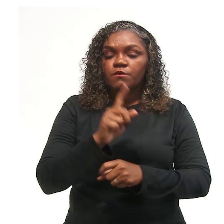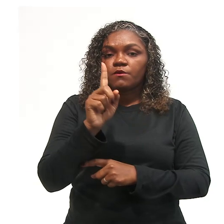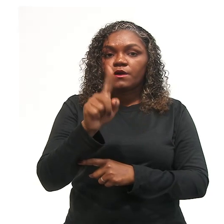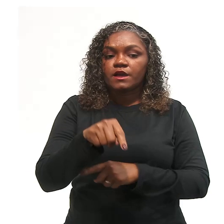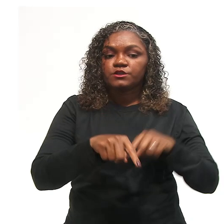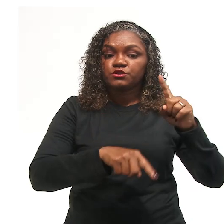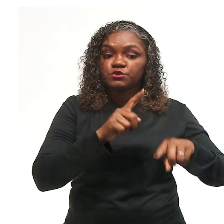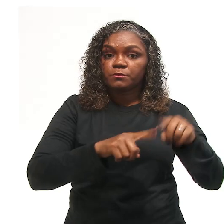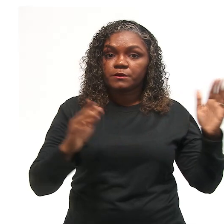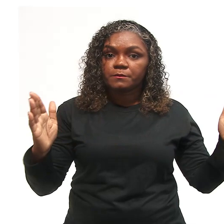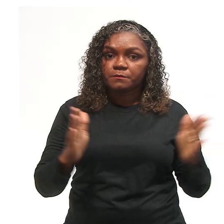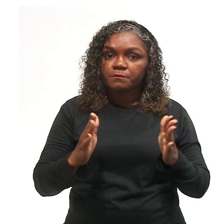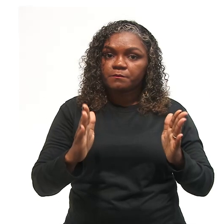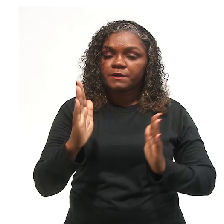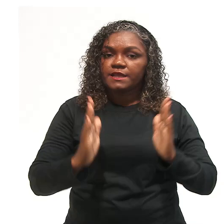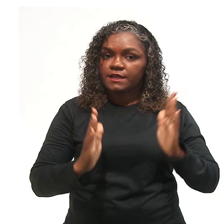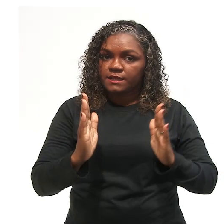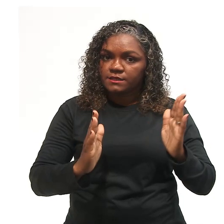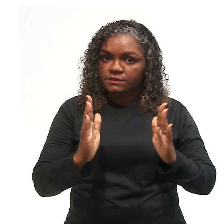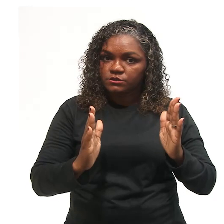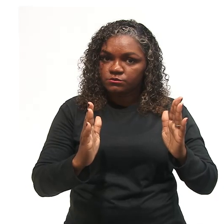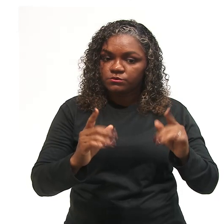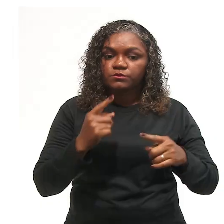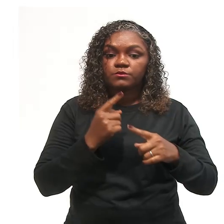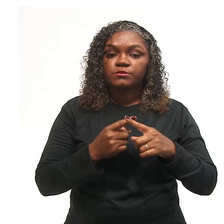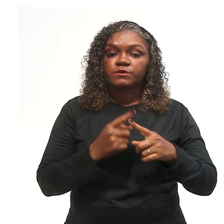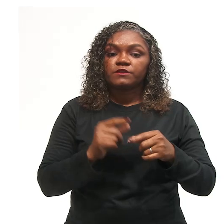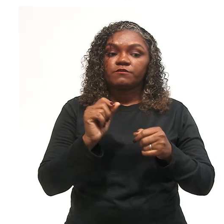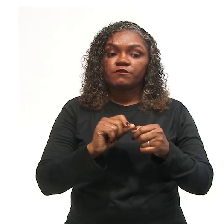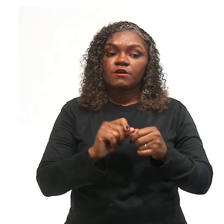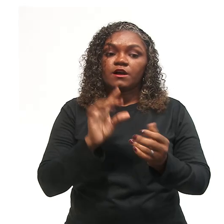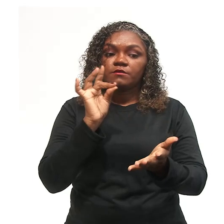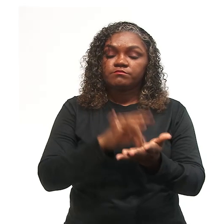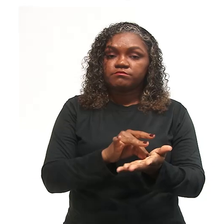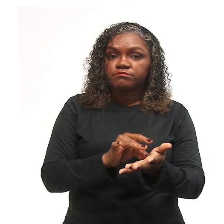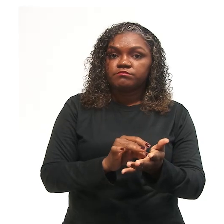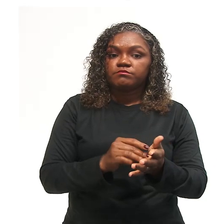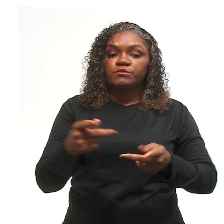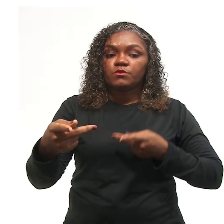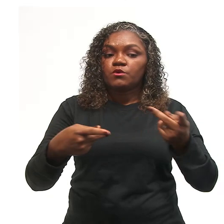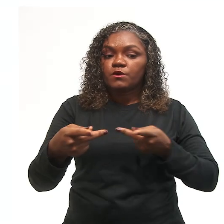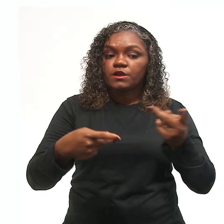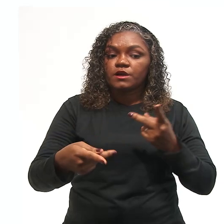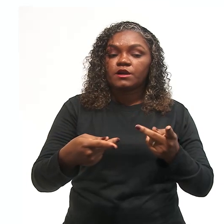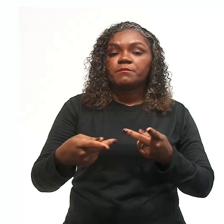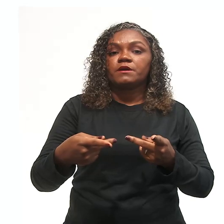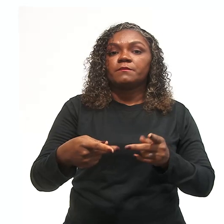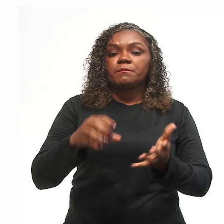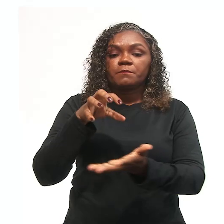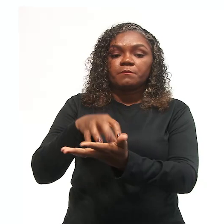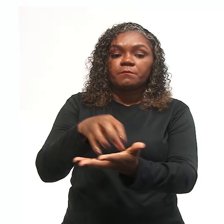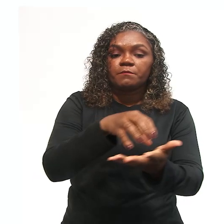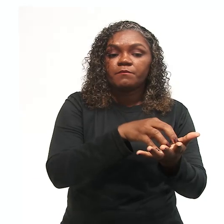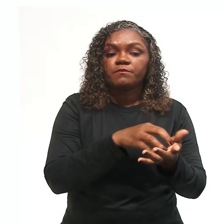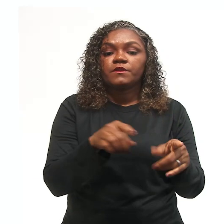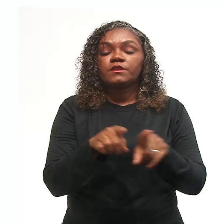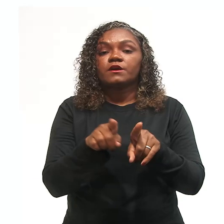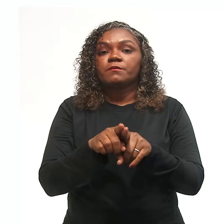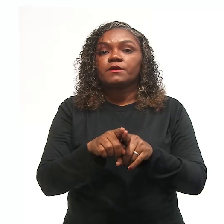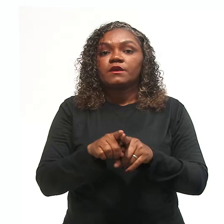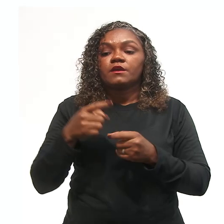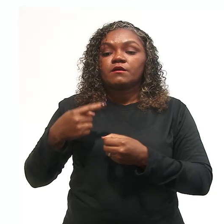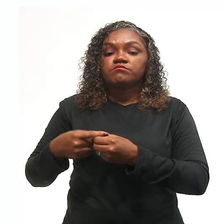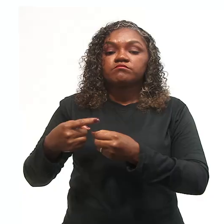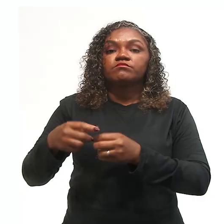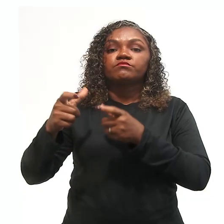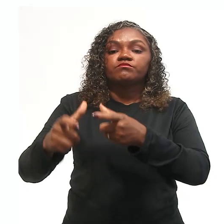instrumento de curto prazo, que operacionaliza os programas setoriais e regionais de médio prazo,